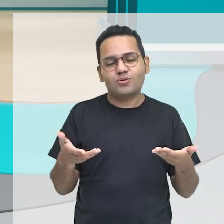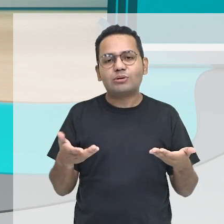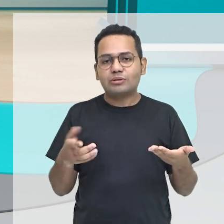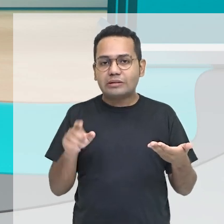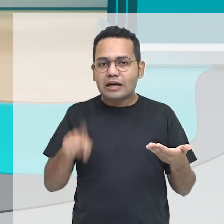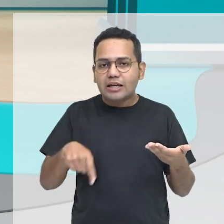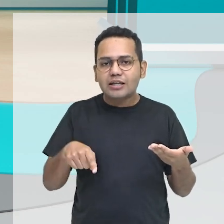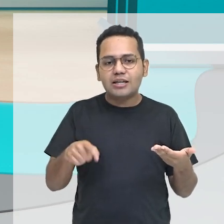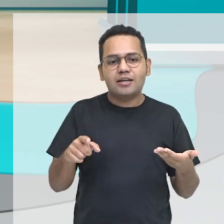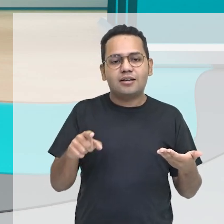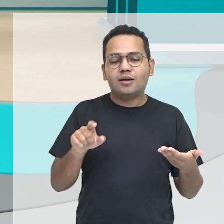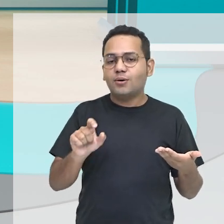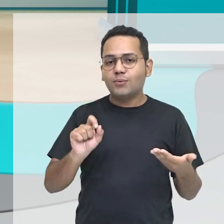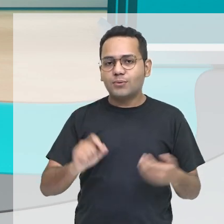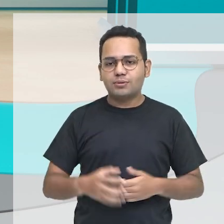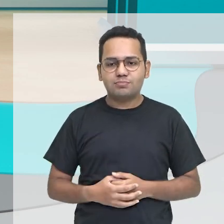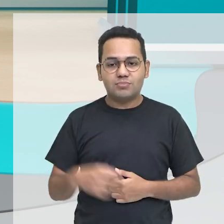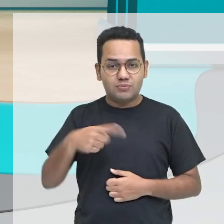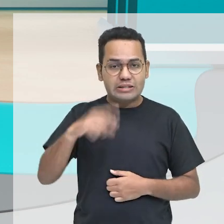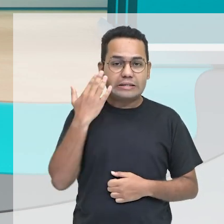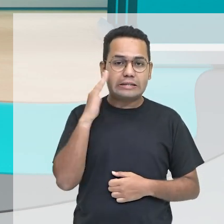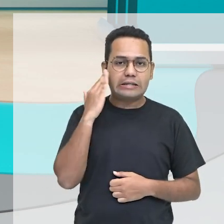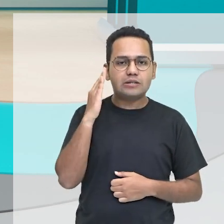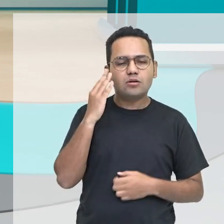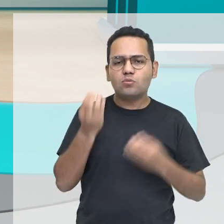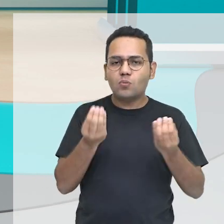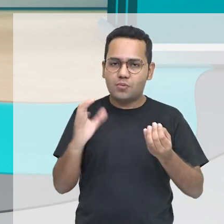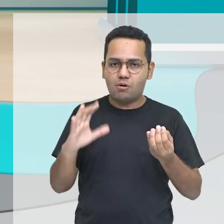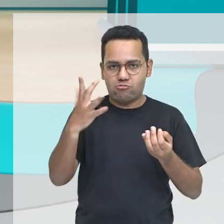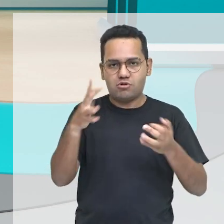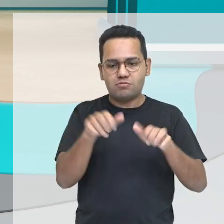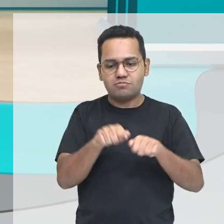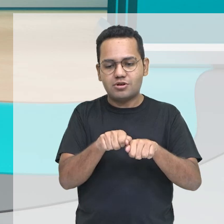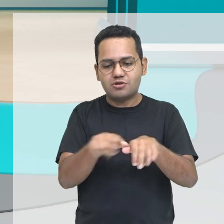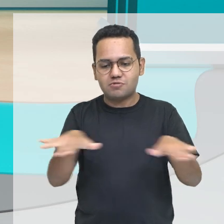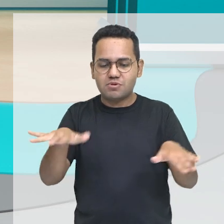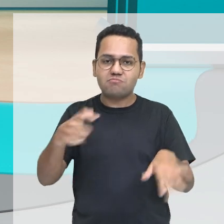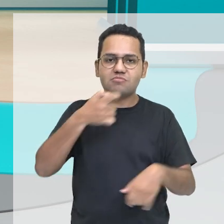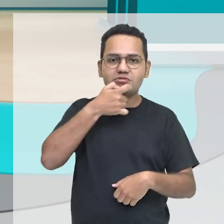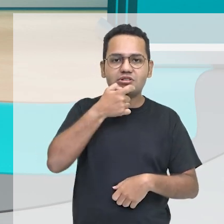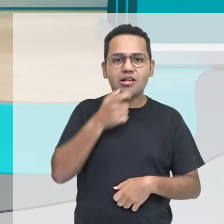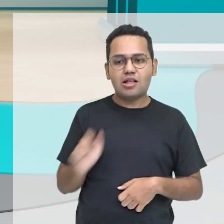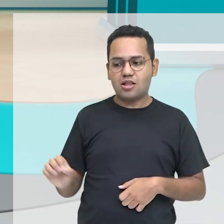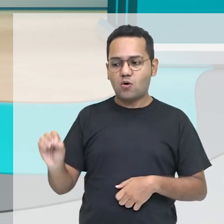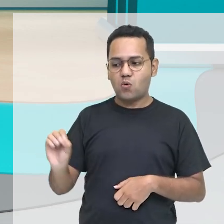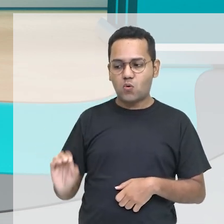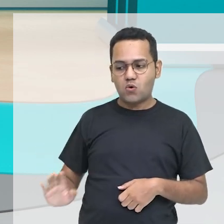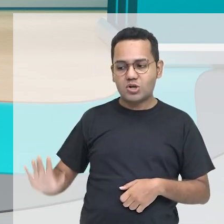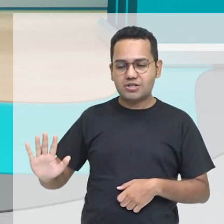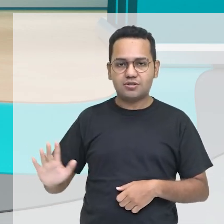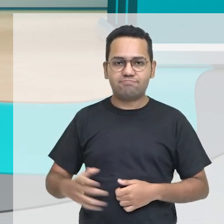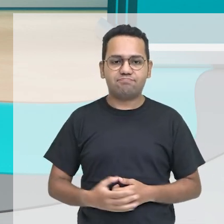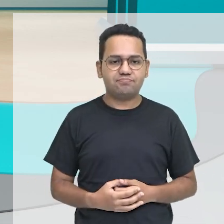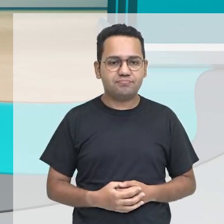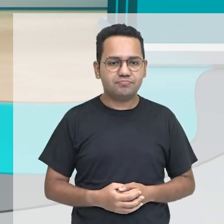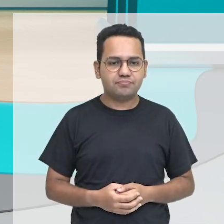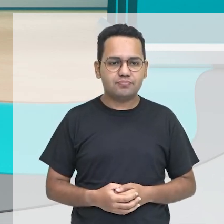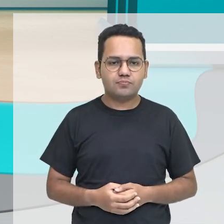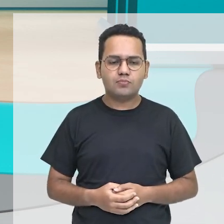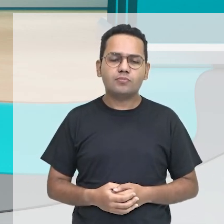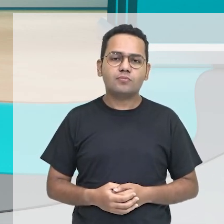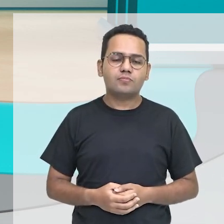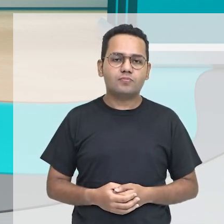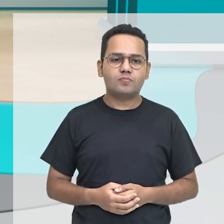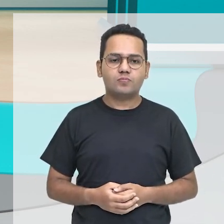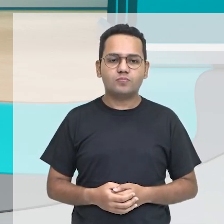da expansão da língua inglesa pela Oceania, ok? Tudo iniciou ali pela Europa,